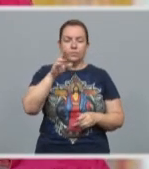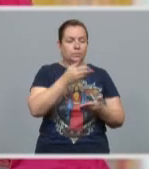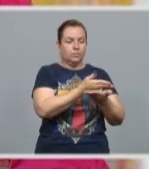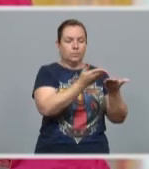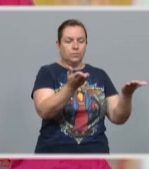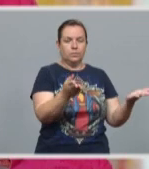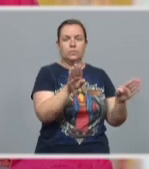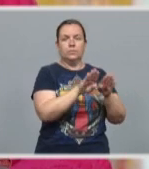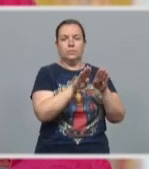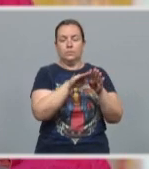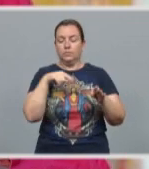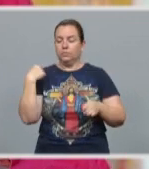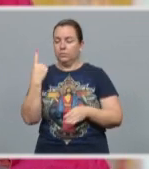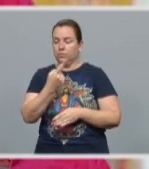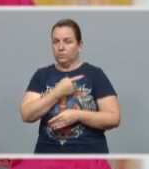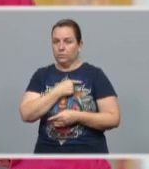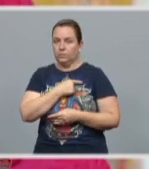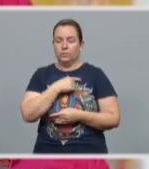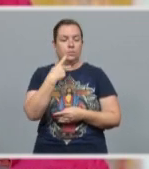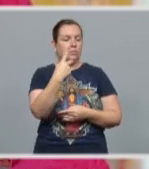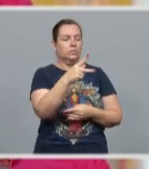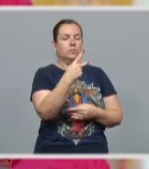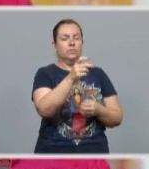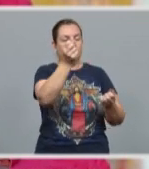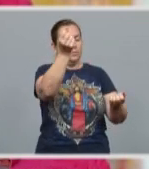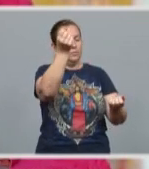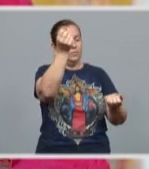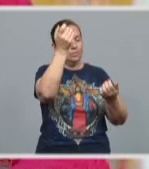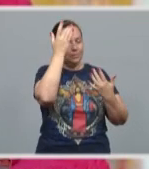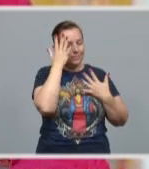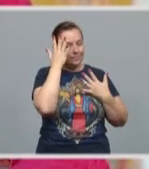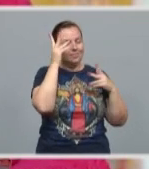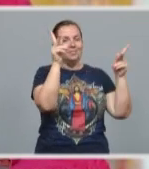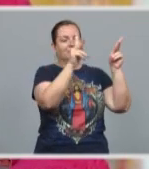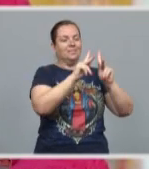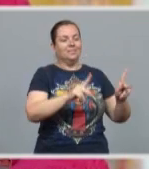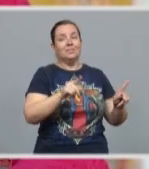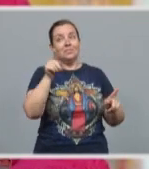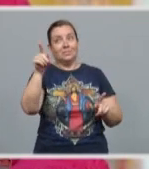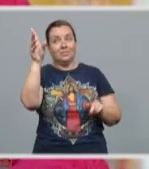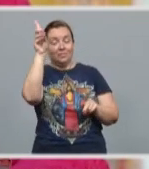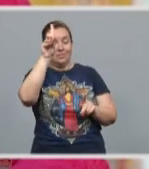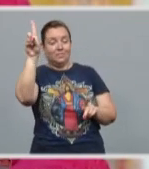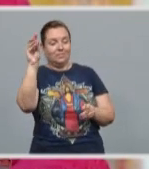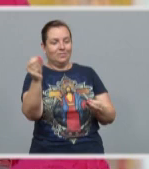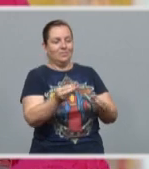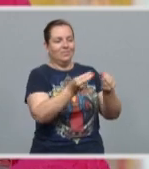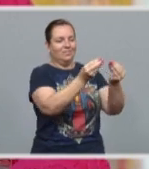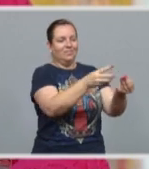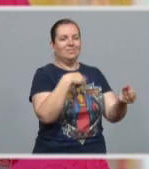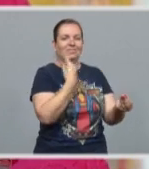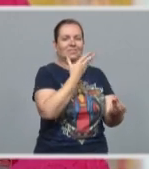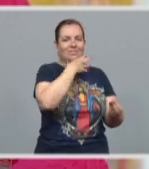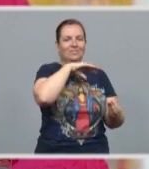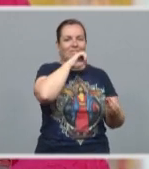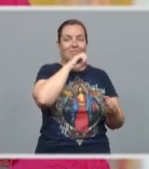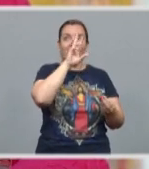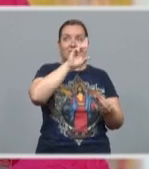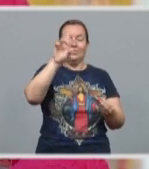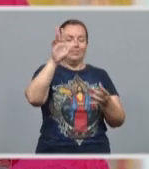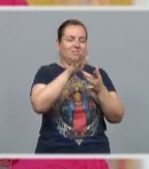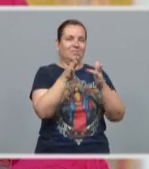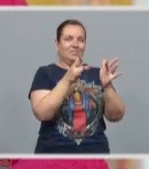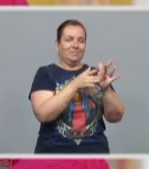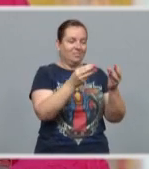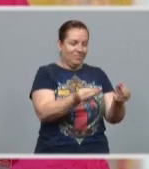e nosso. Para vós, graça e paz, da parte de Deus, nosso Pai, e do Senhor